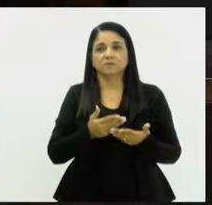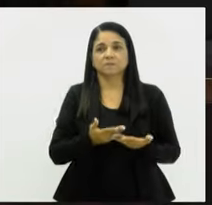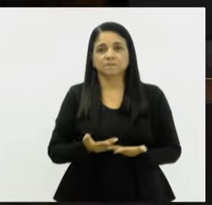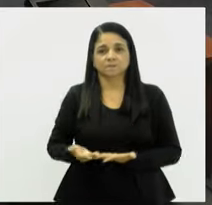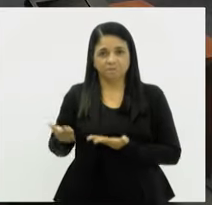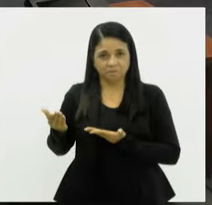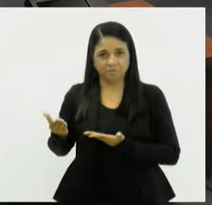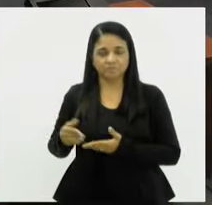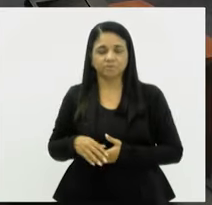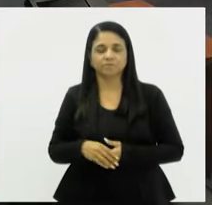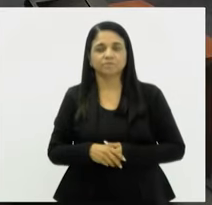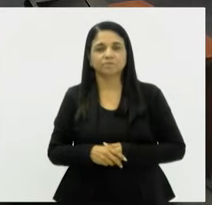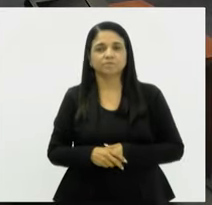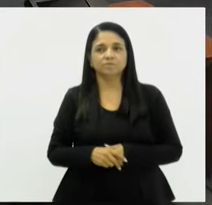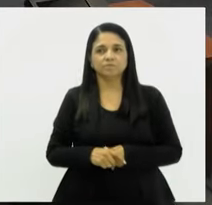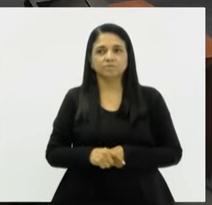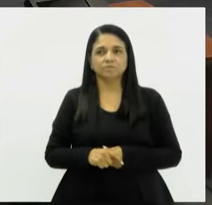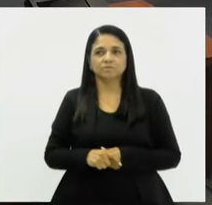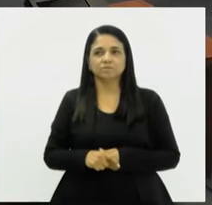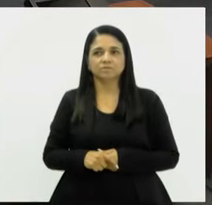presidência.